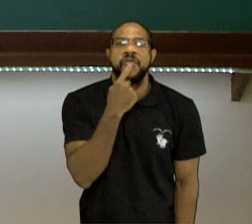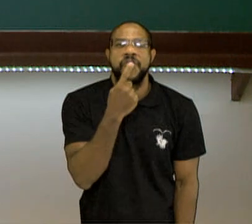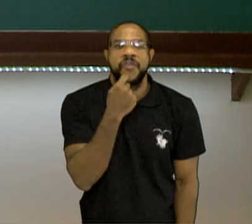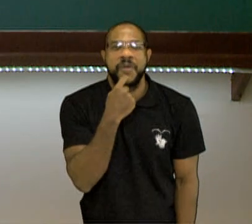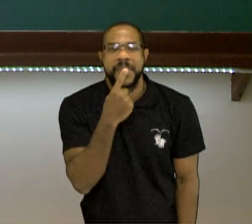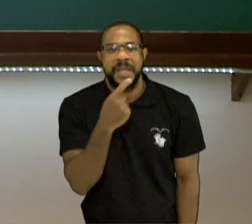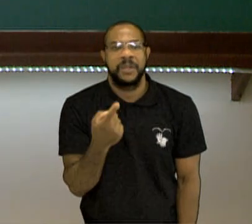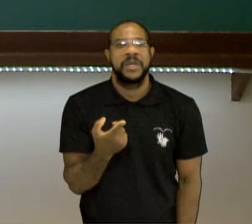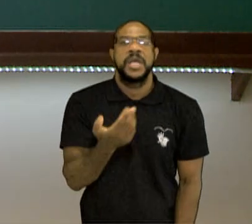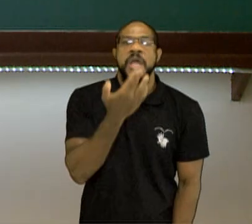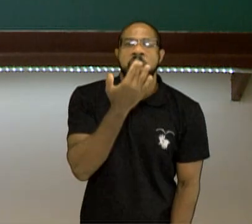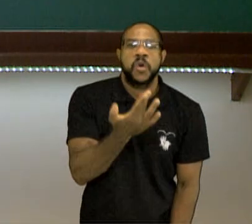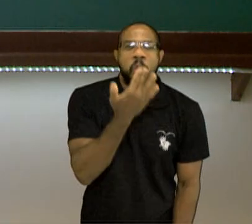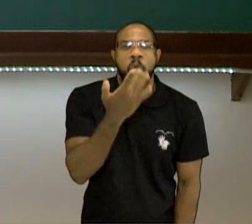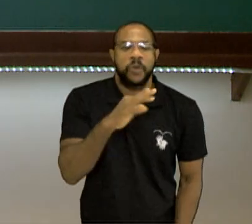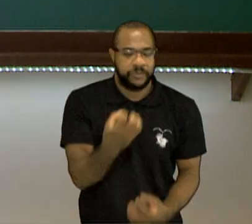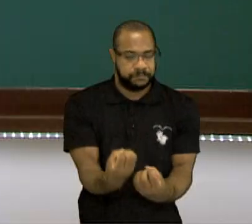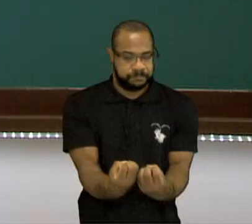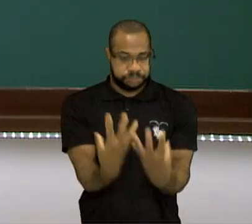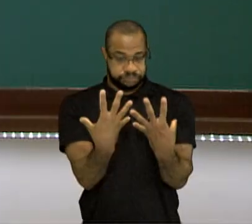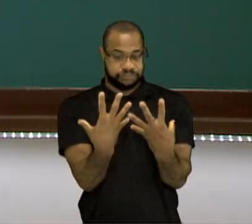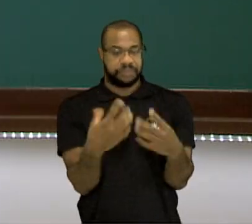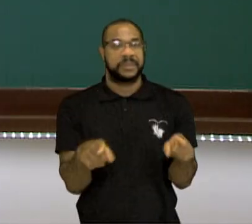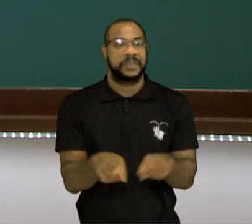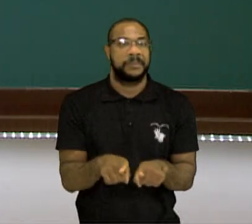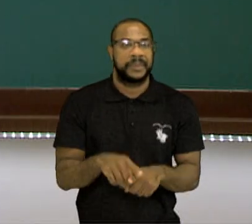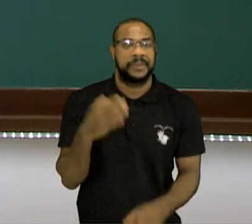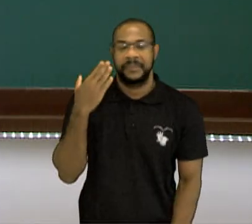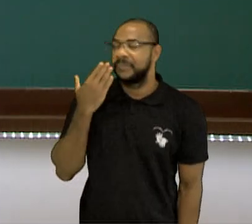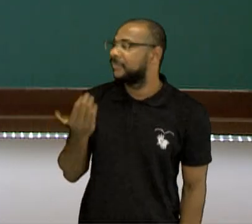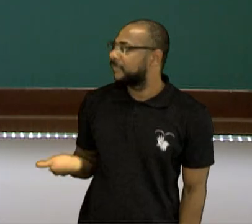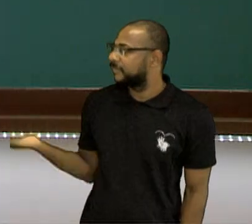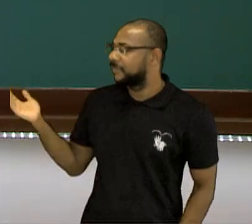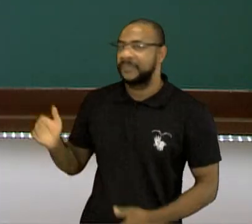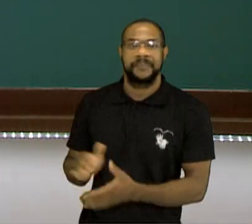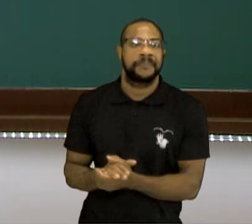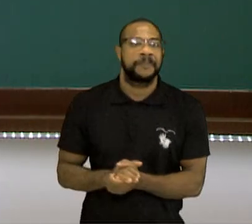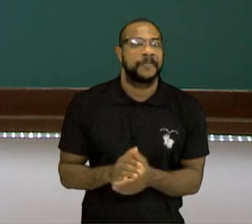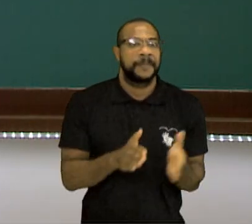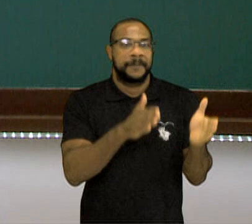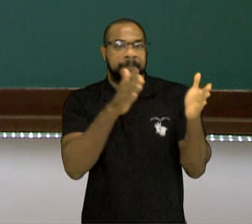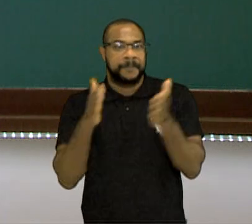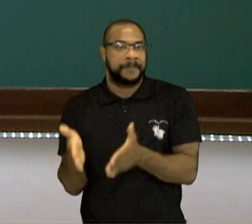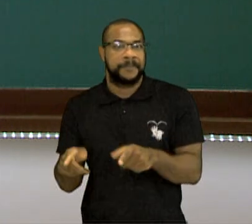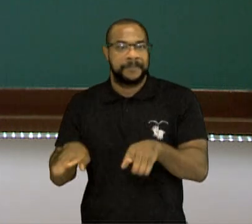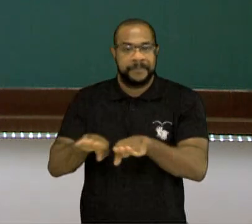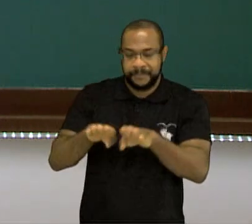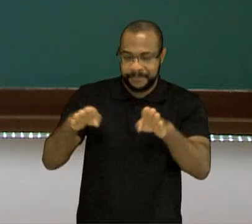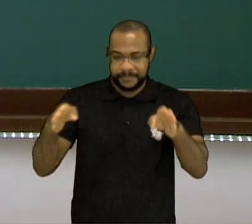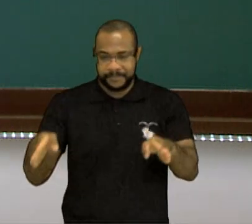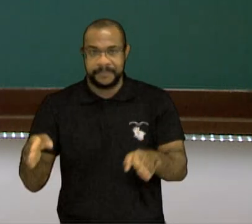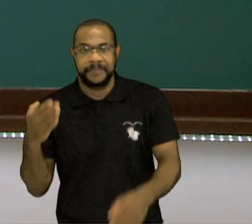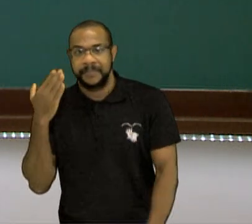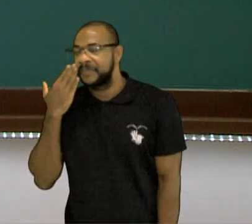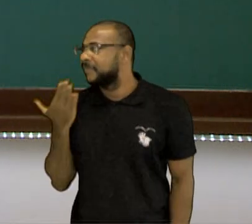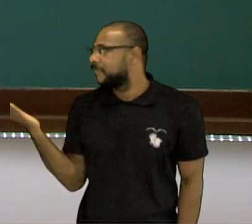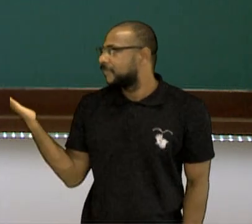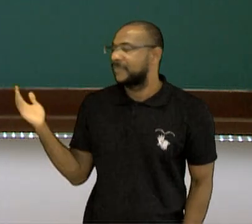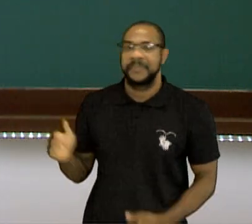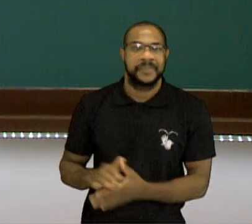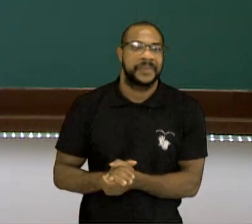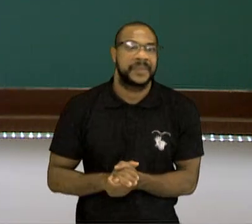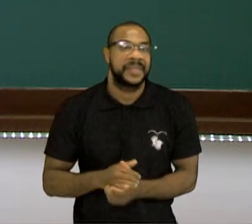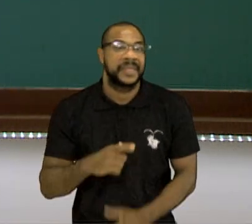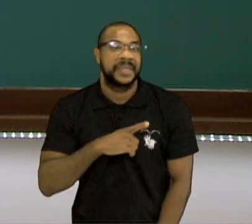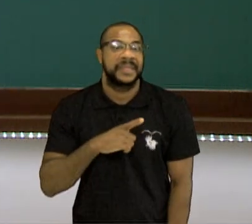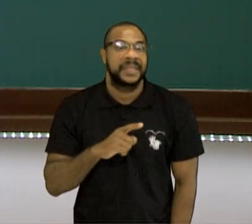aqui Caravaggio, uma frase dele: a beleza não é privilégio da aristocracia, né? Aqui nós temos